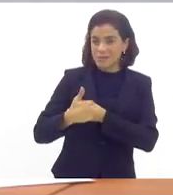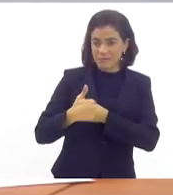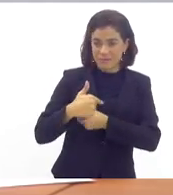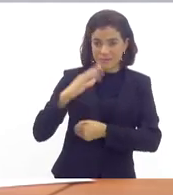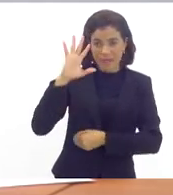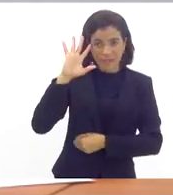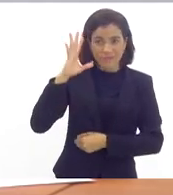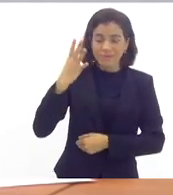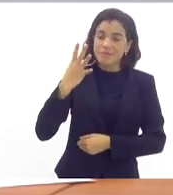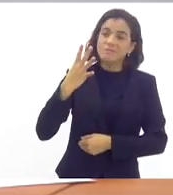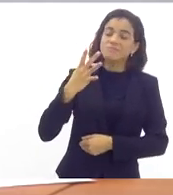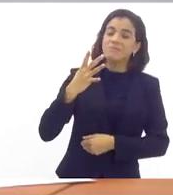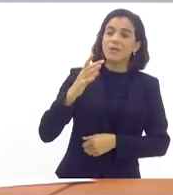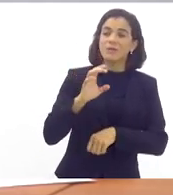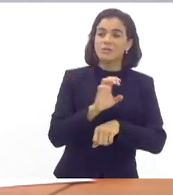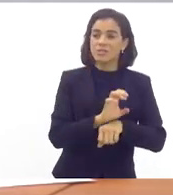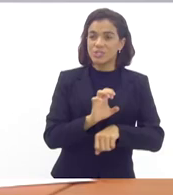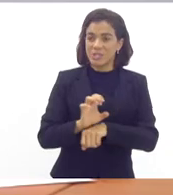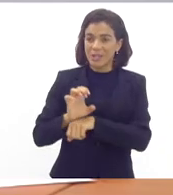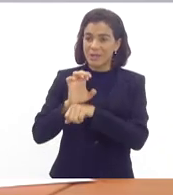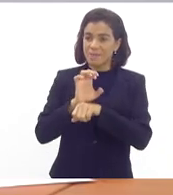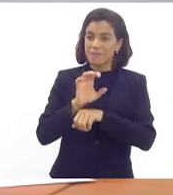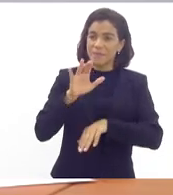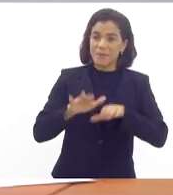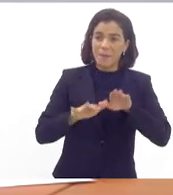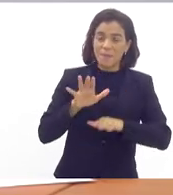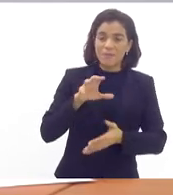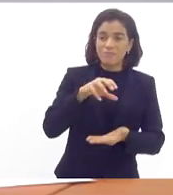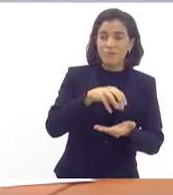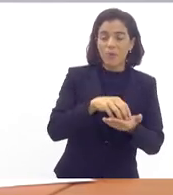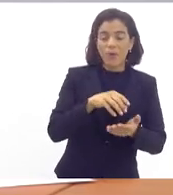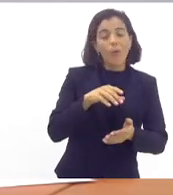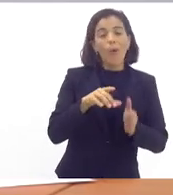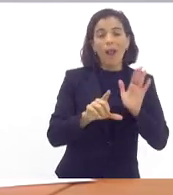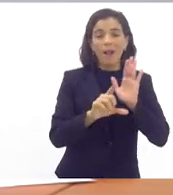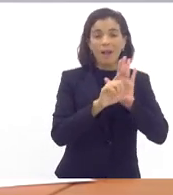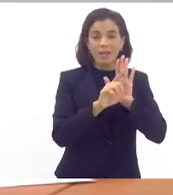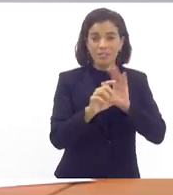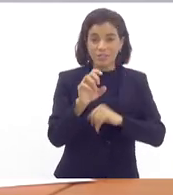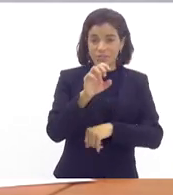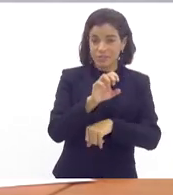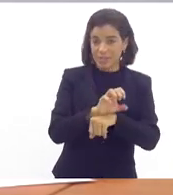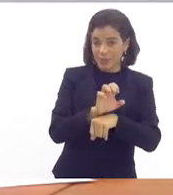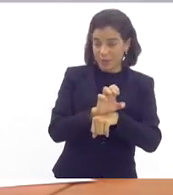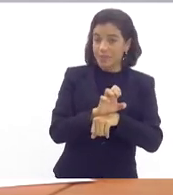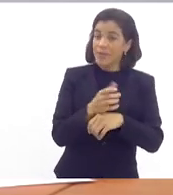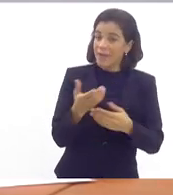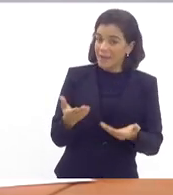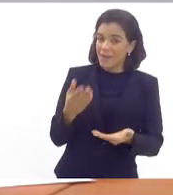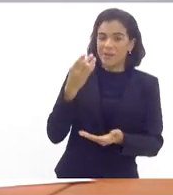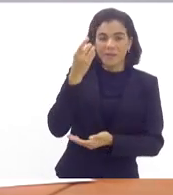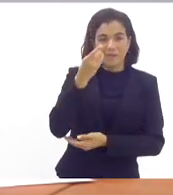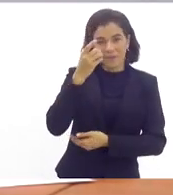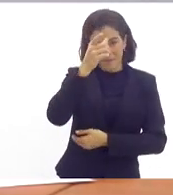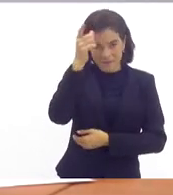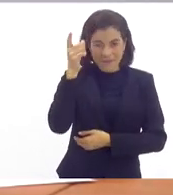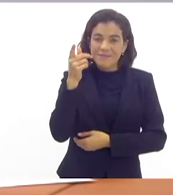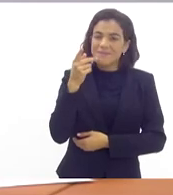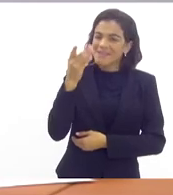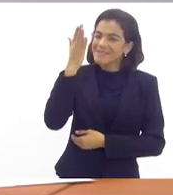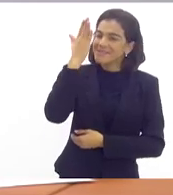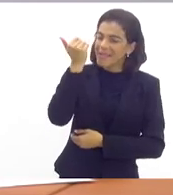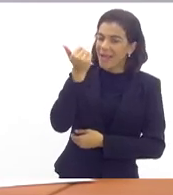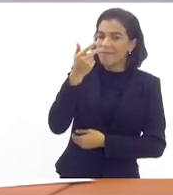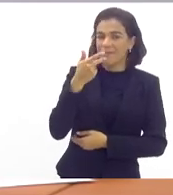Estado, dependerá de uma repartição que depende de uma lei estadual, e aí o deputado Luiz Paulo sabe bem do